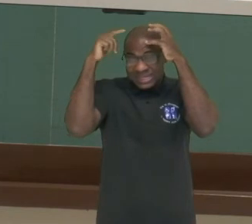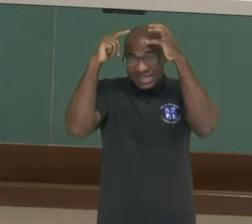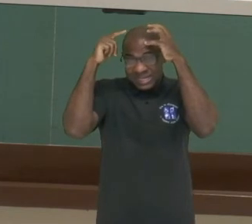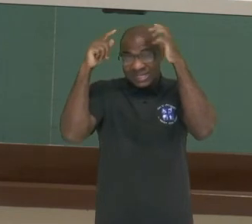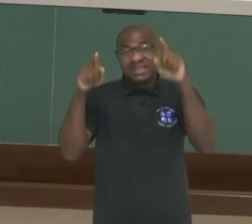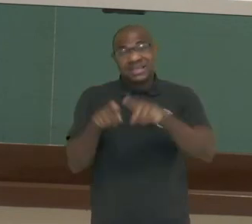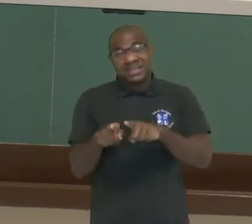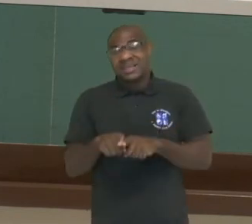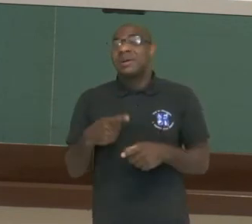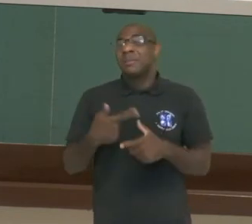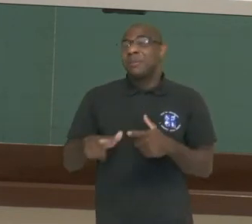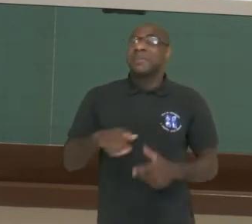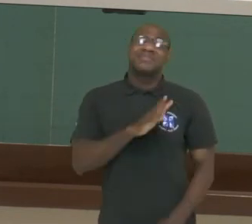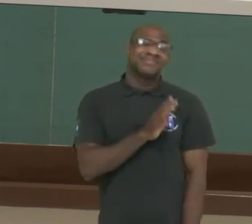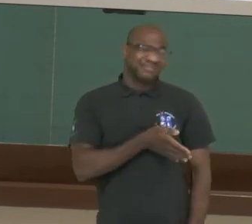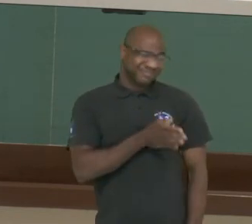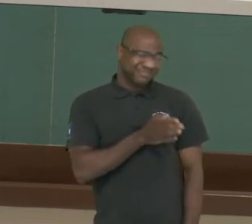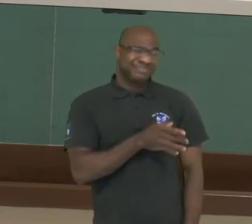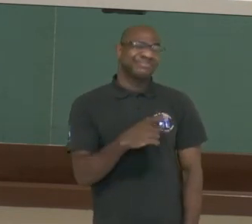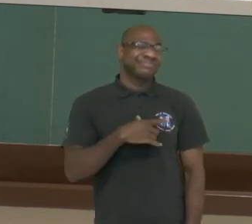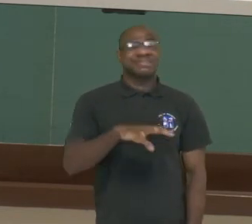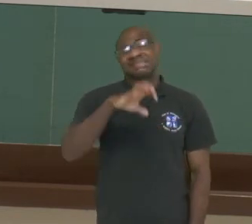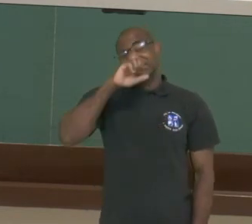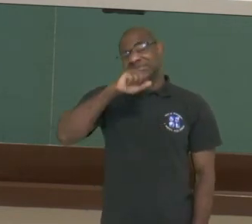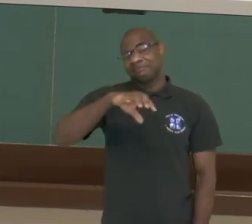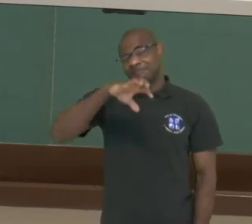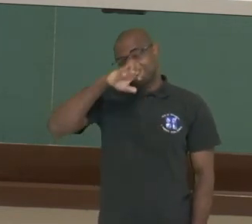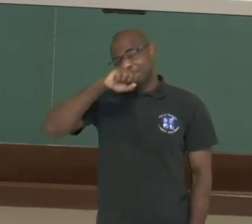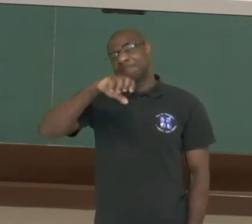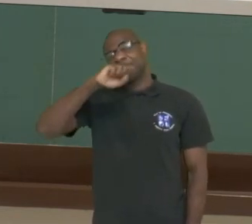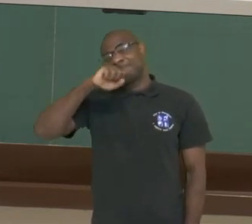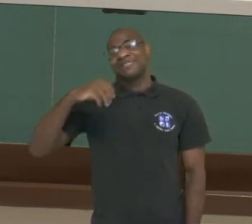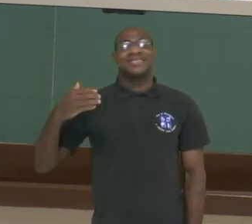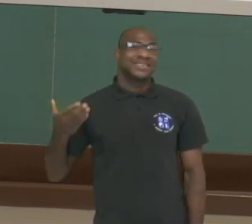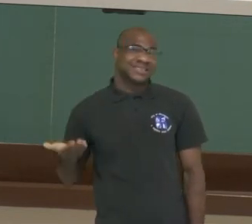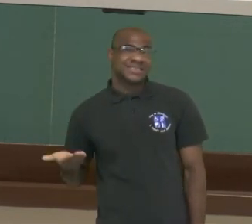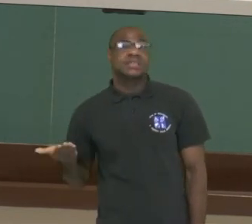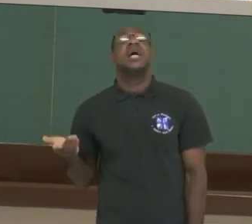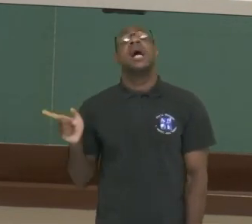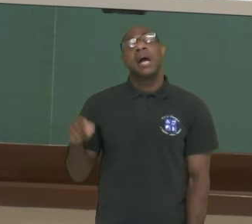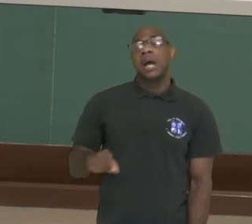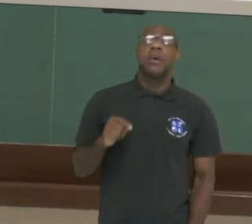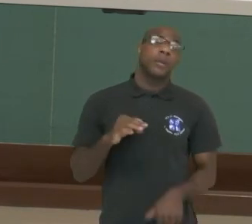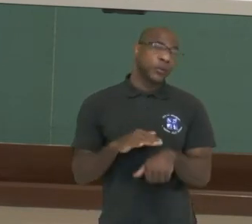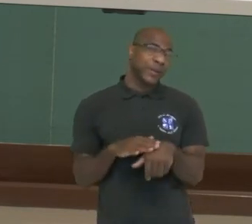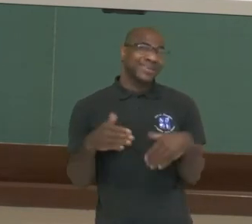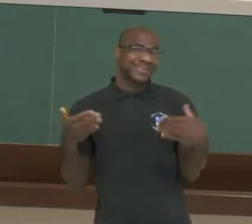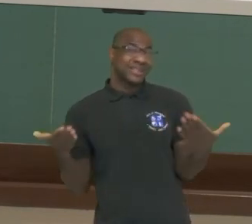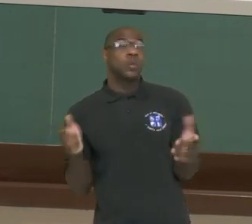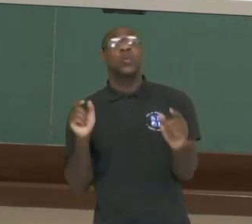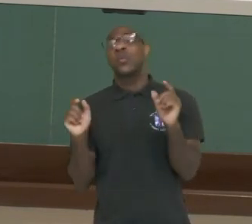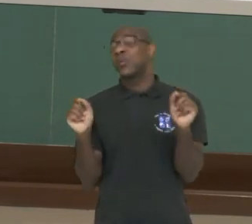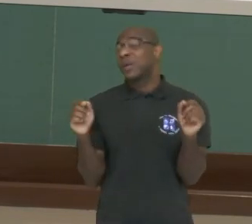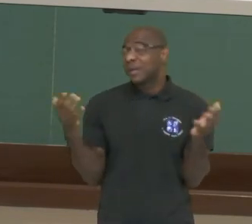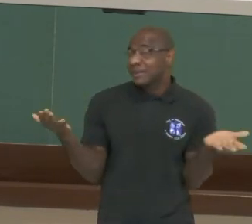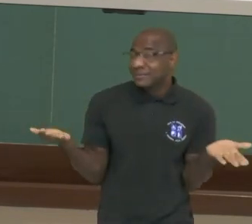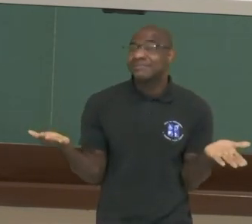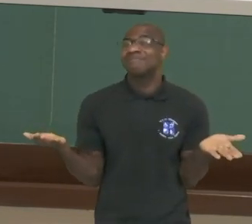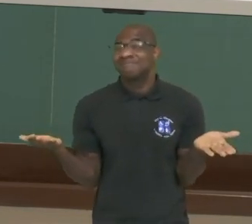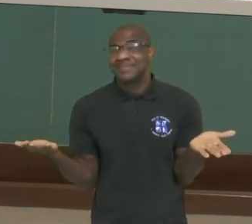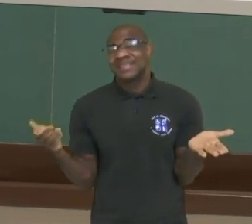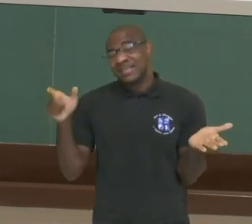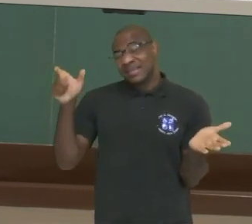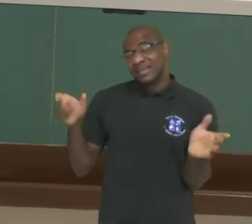questões cardíacas, questões respiratórias. Então é uma síndrome que também faz com que esse